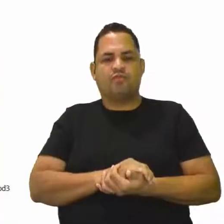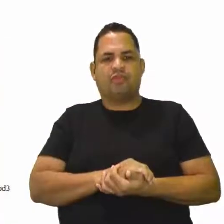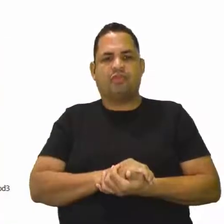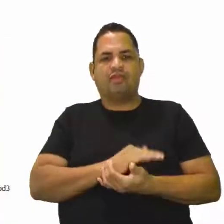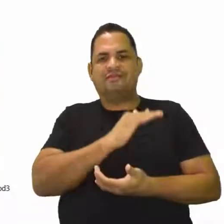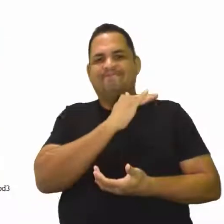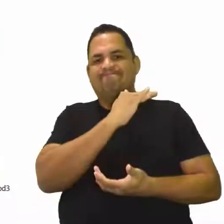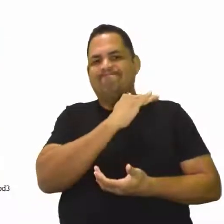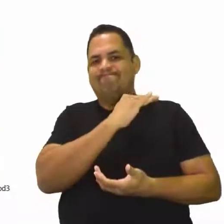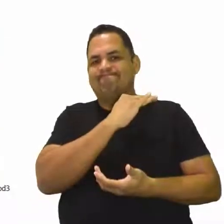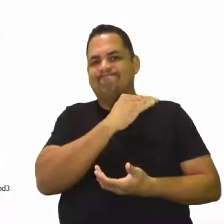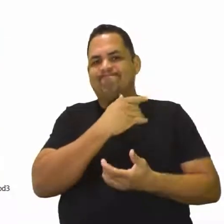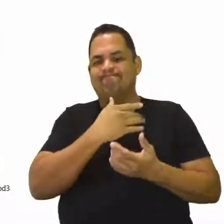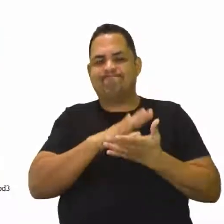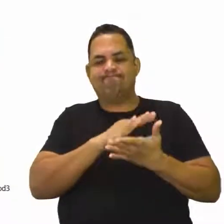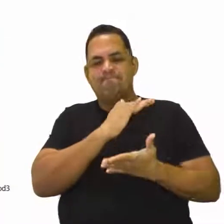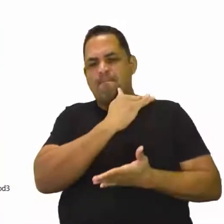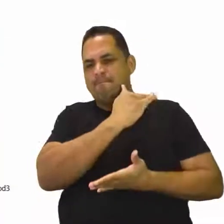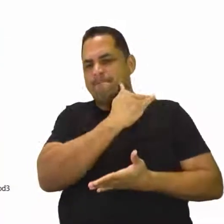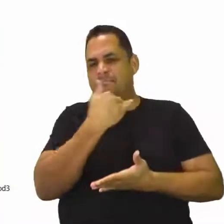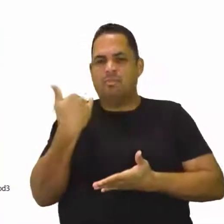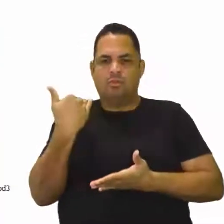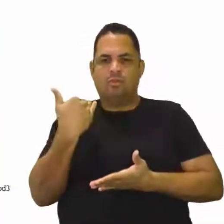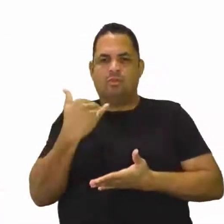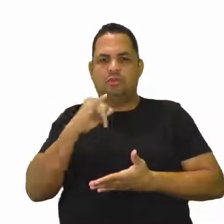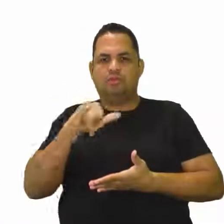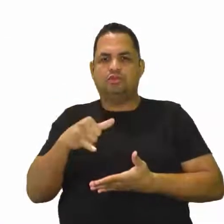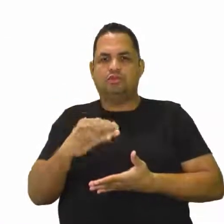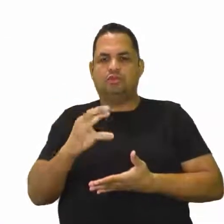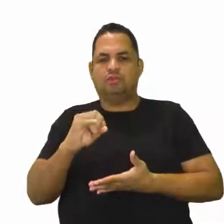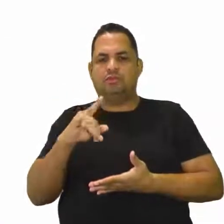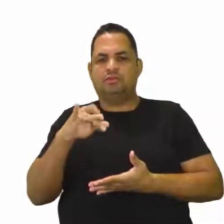O assassinato de João Pessoa.